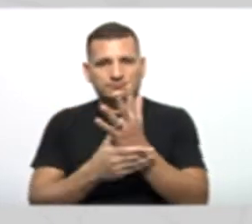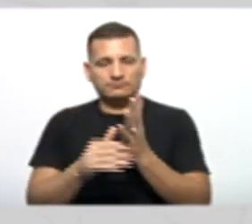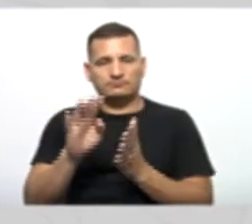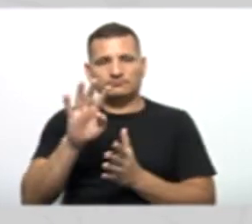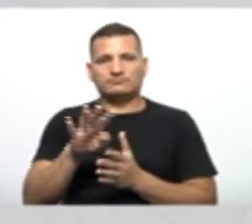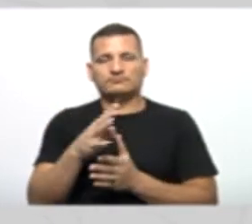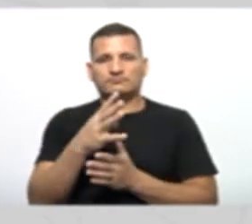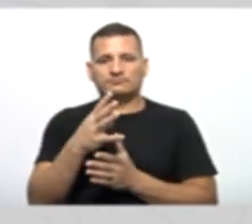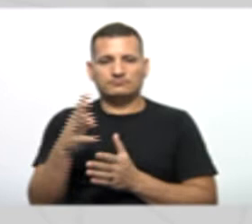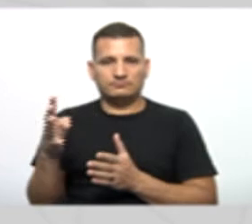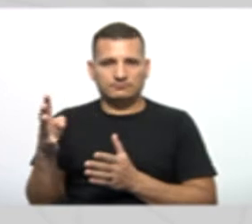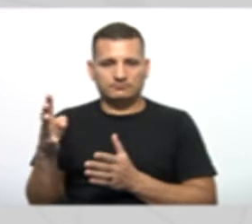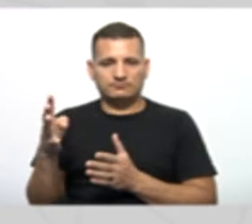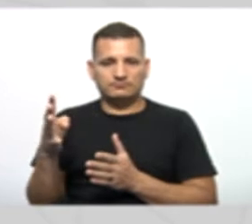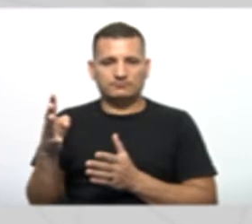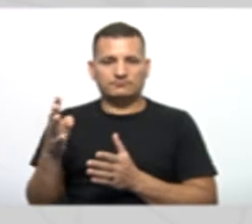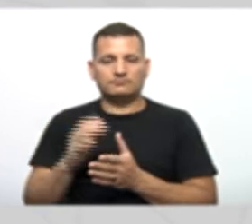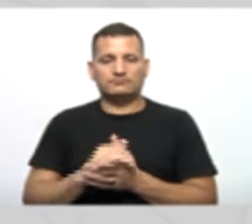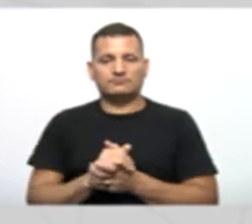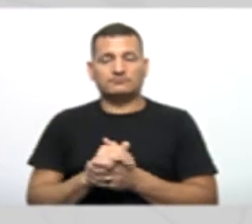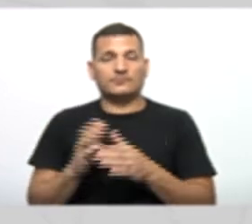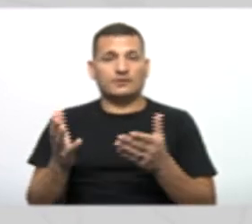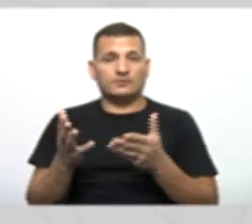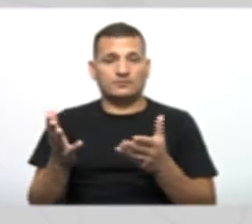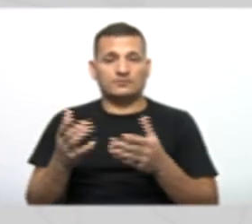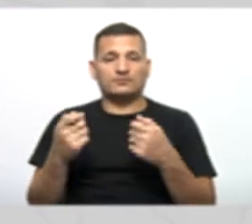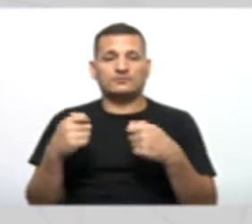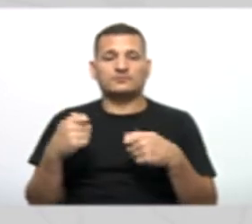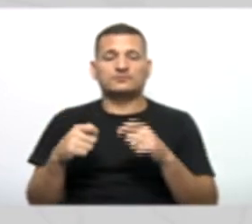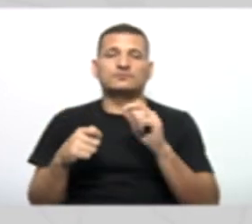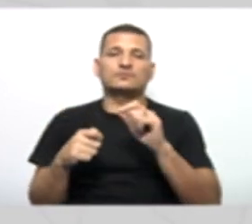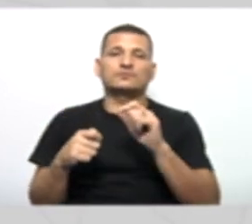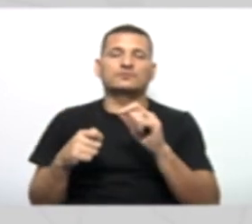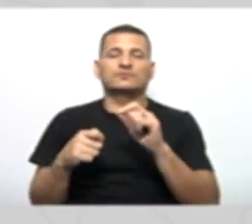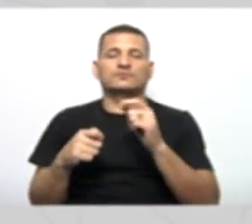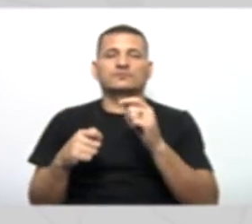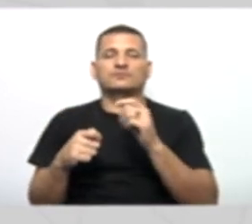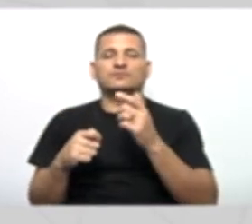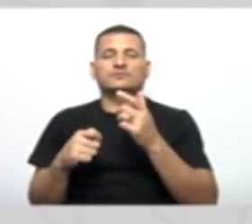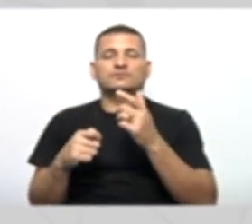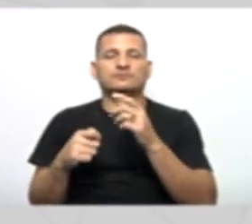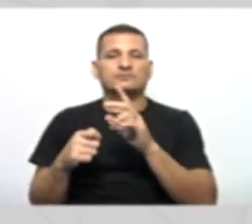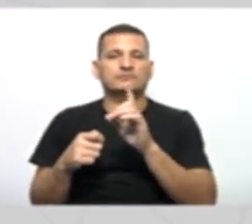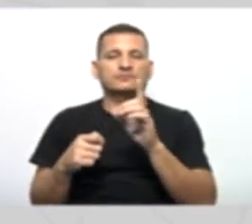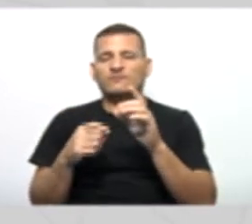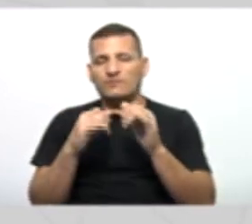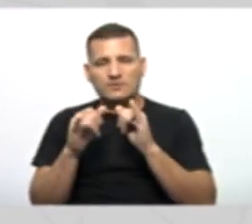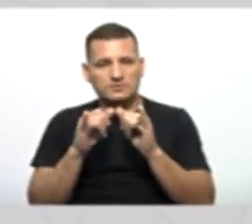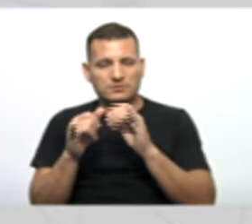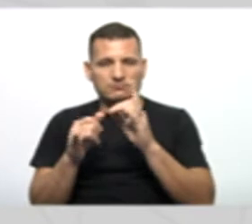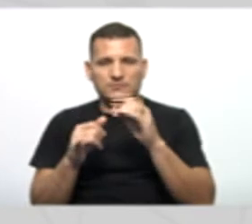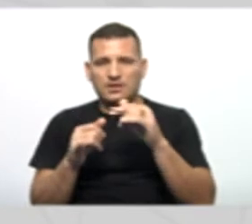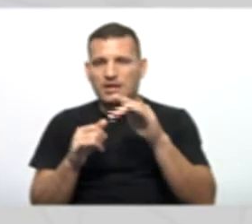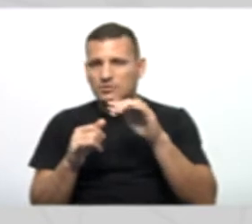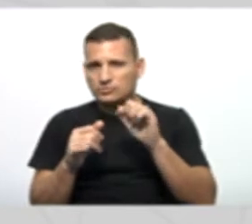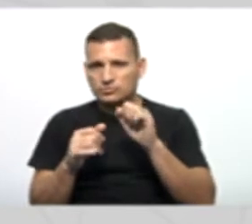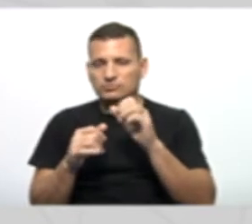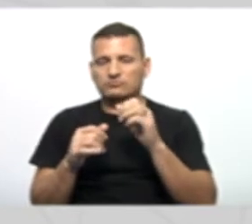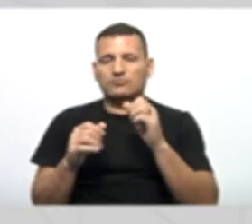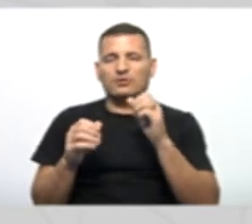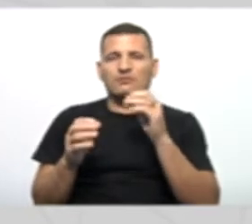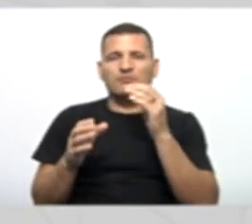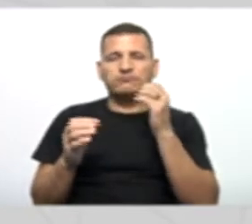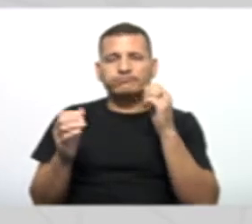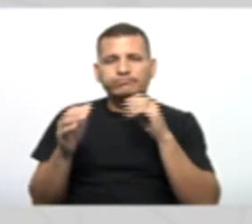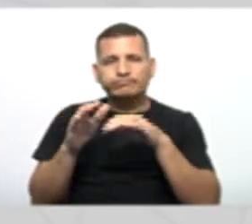é necessário que a gente manipule os dados que nós temos. Nós chamamos isso de popular a tabela, né?